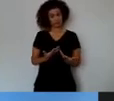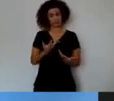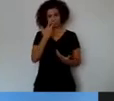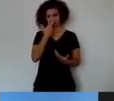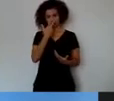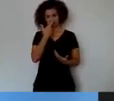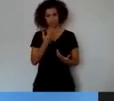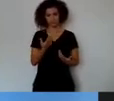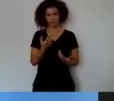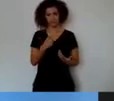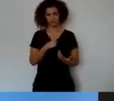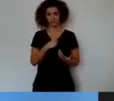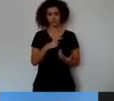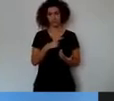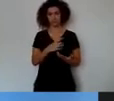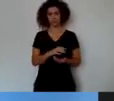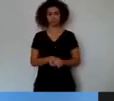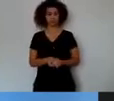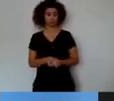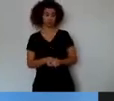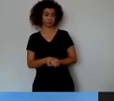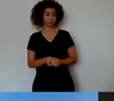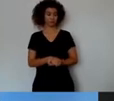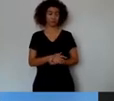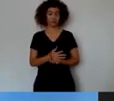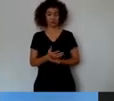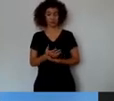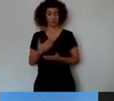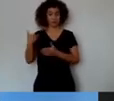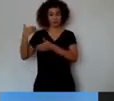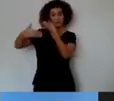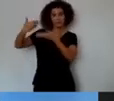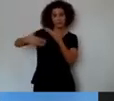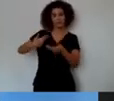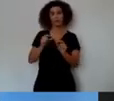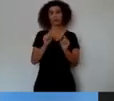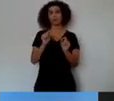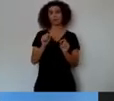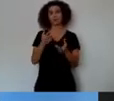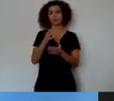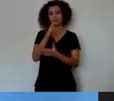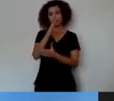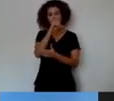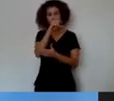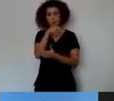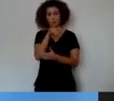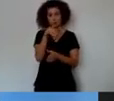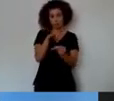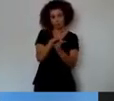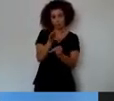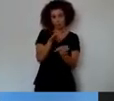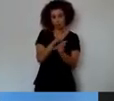não sumiu de muita colonialidade, assim, de muita colonialidade nesse sentido, né, nos eduque, nos ensine,